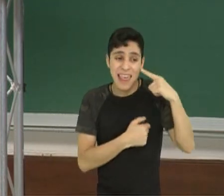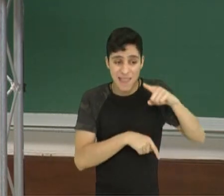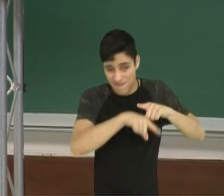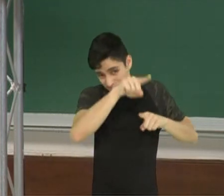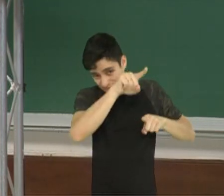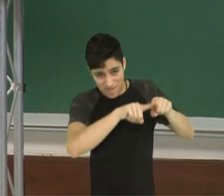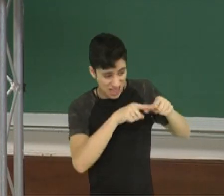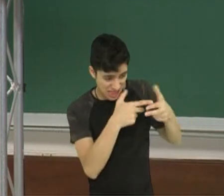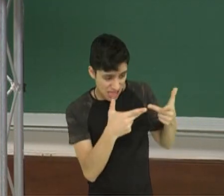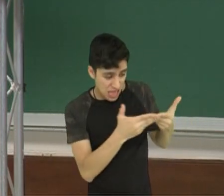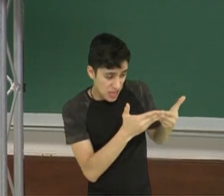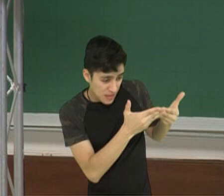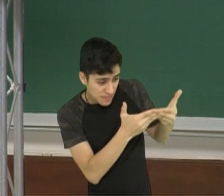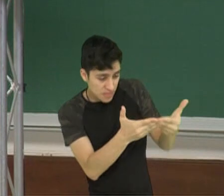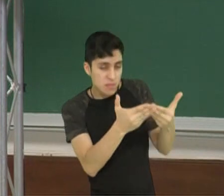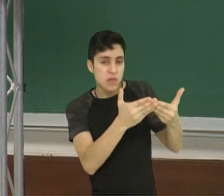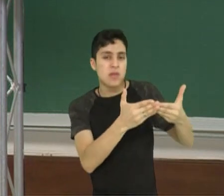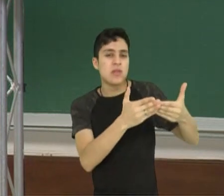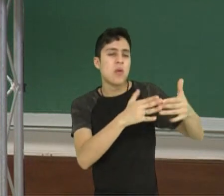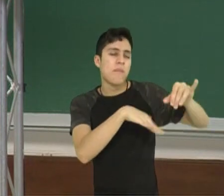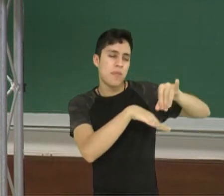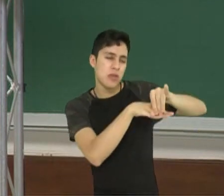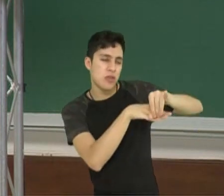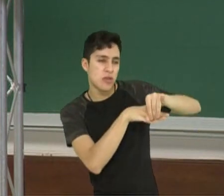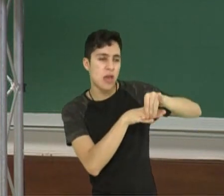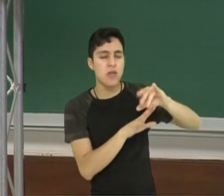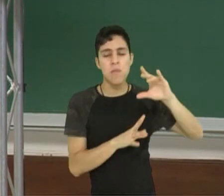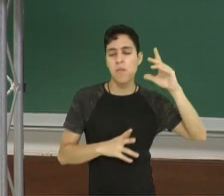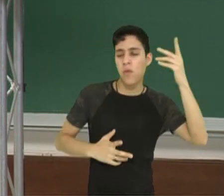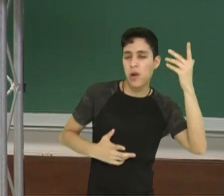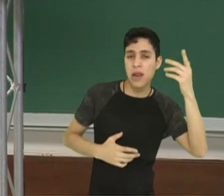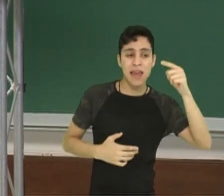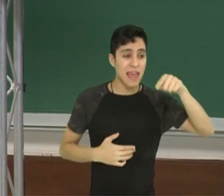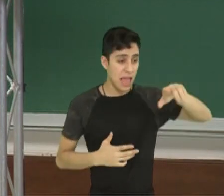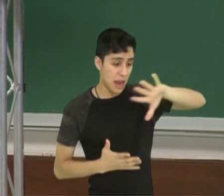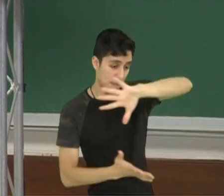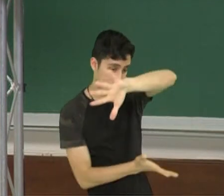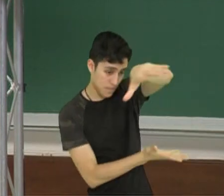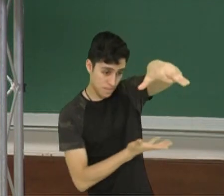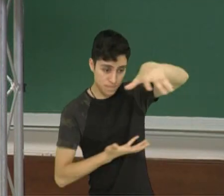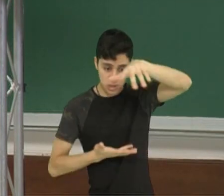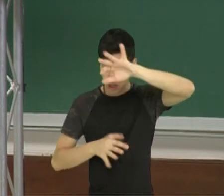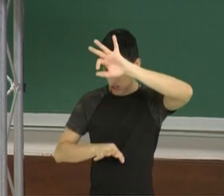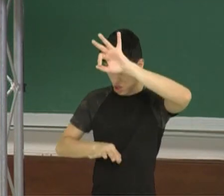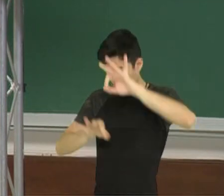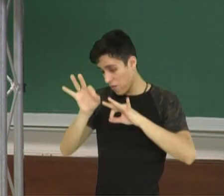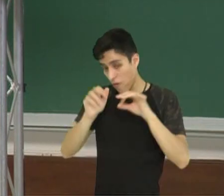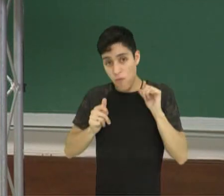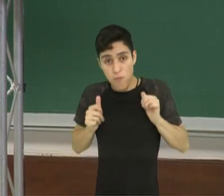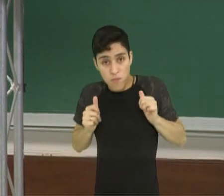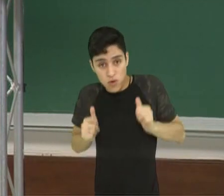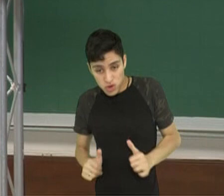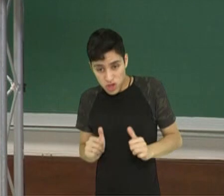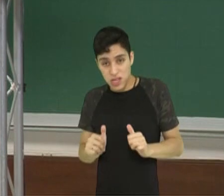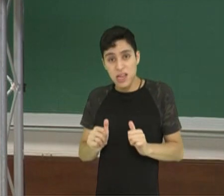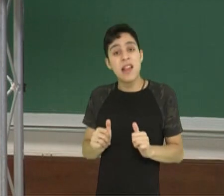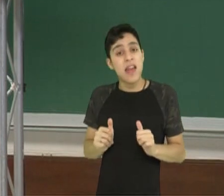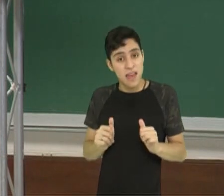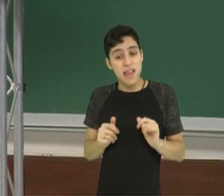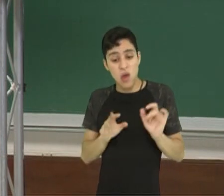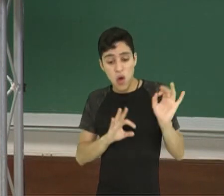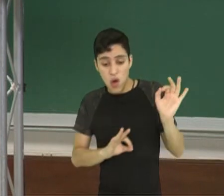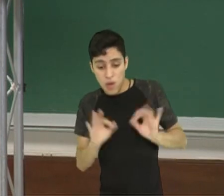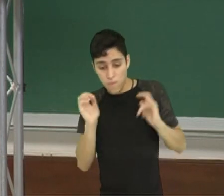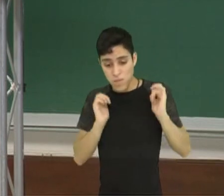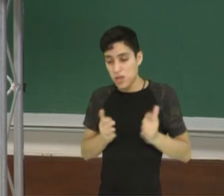desses caiaques, desses manequins, depois ele desenvolveu mochilas e doou para os alunos que foram visitar a exposição.